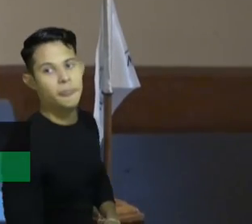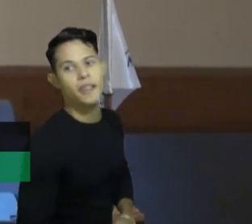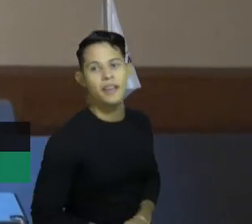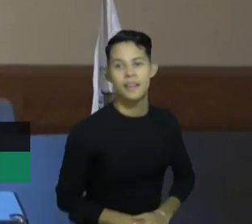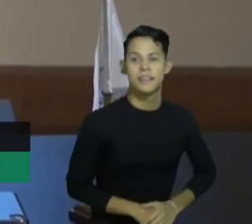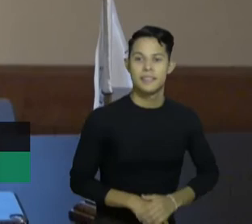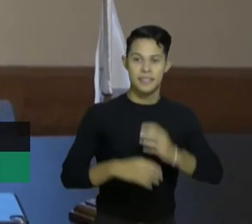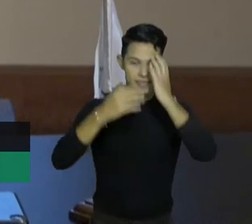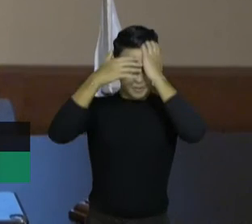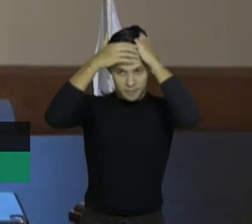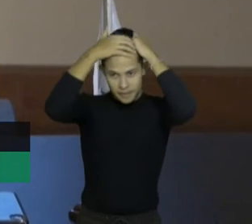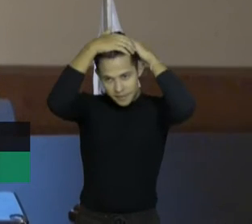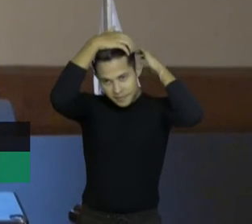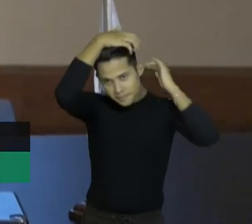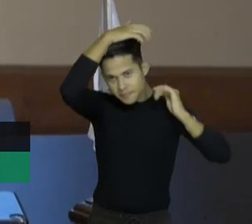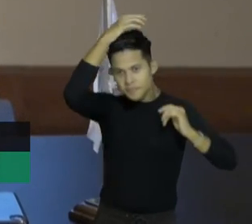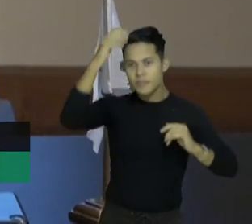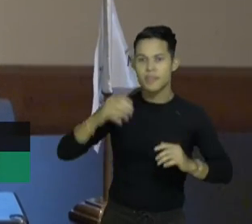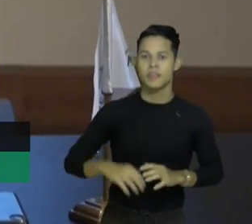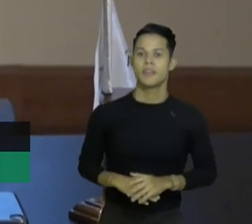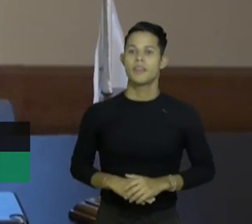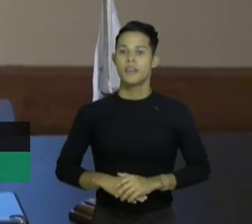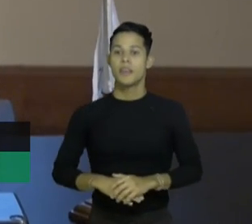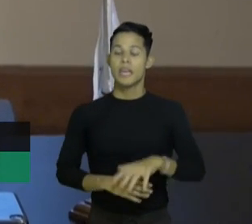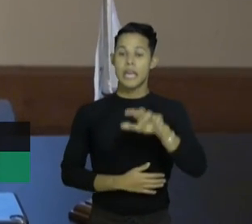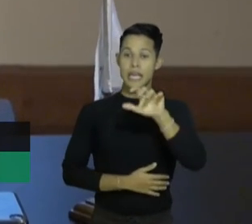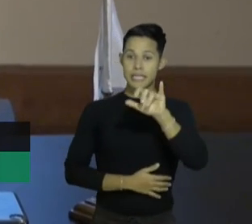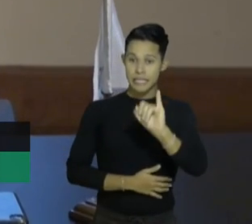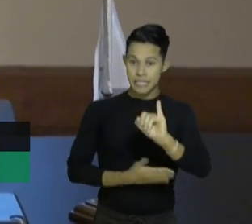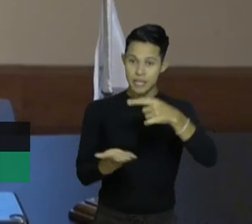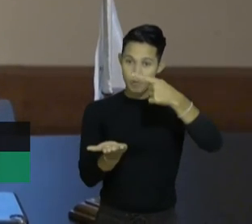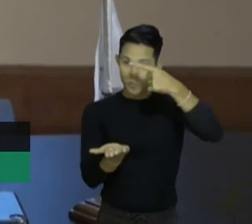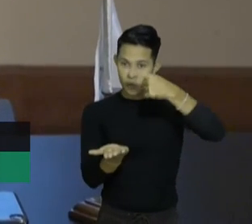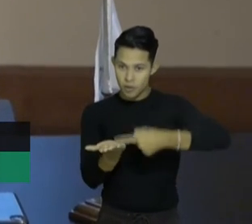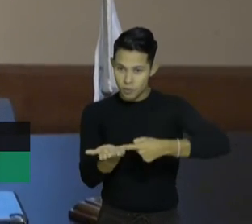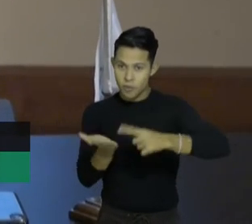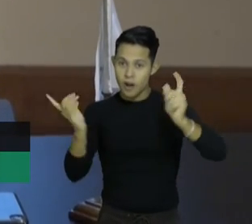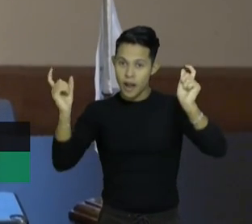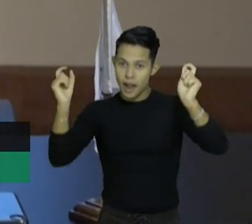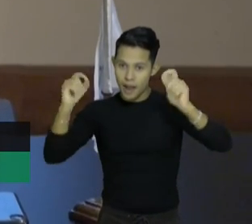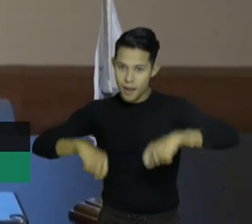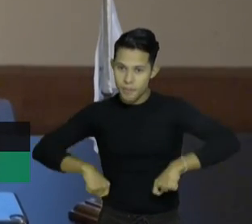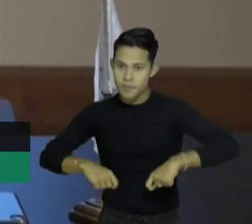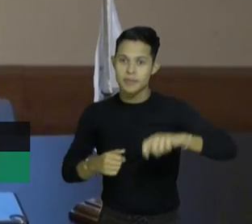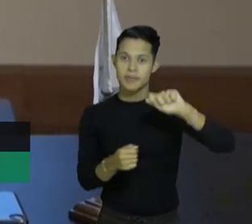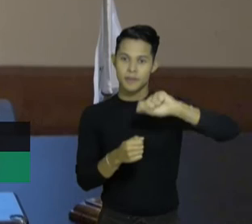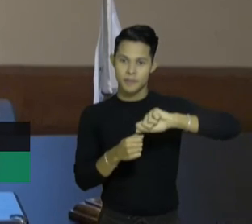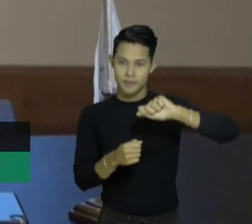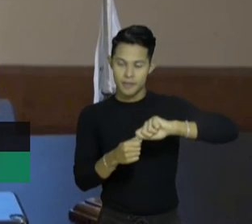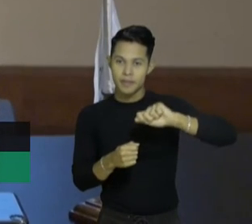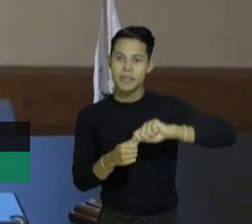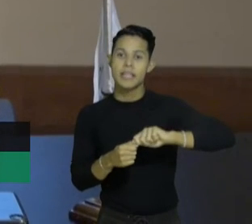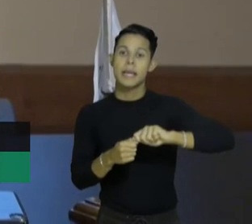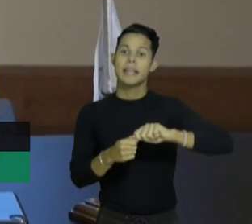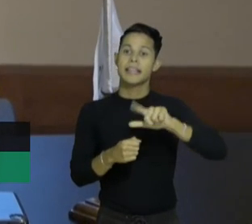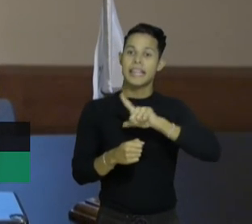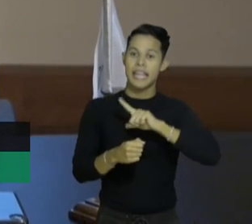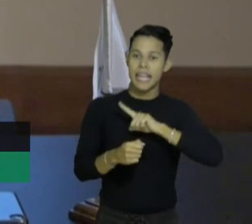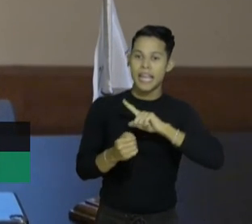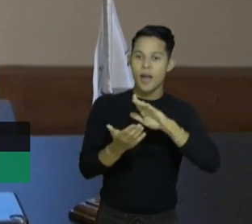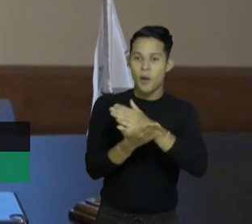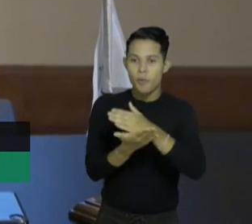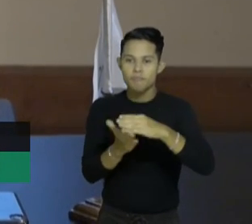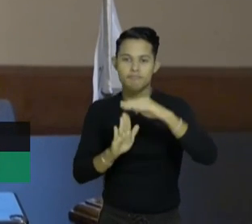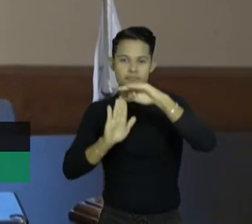de relação eh comercial esse acordo tem que ser baseado em alguns princípios